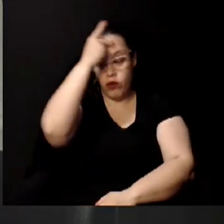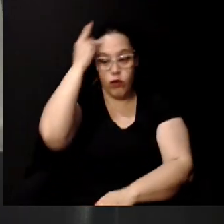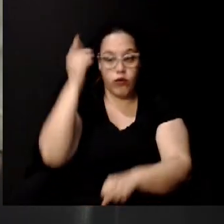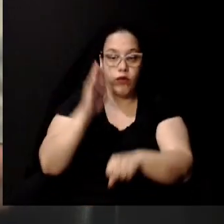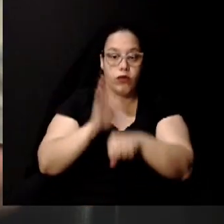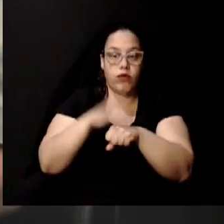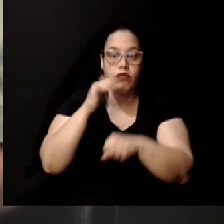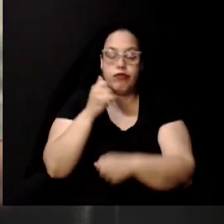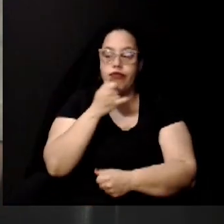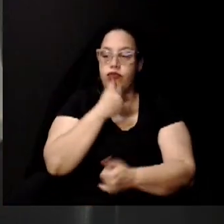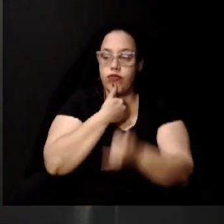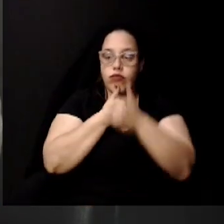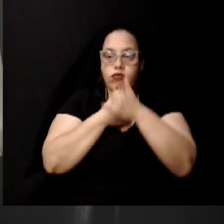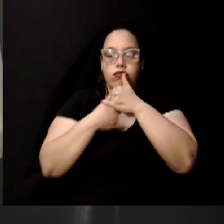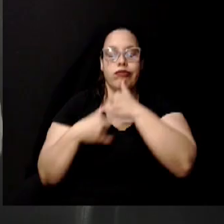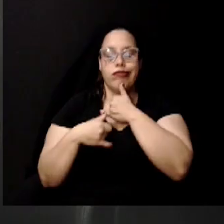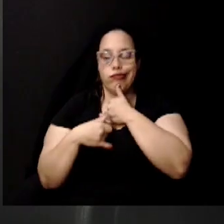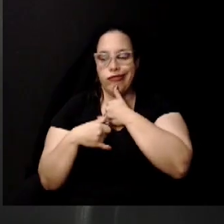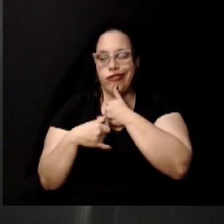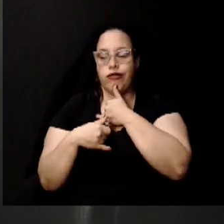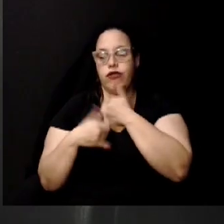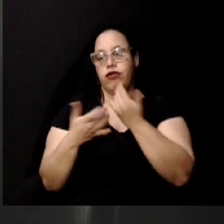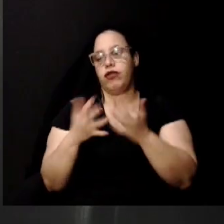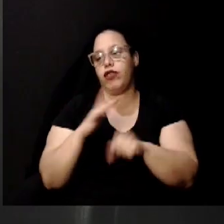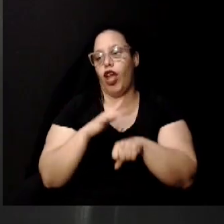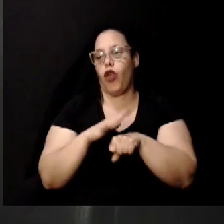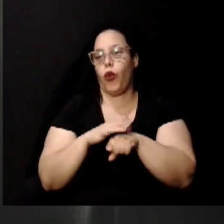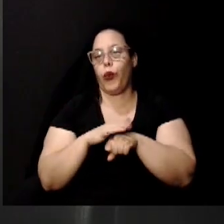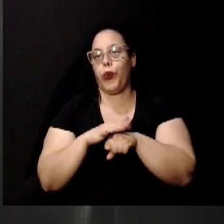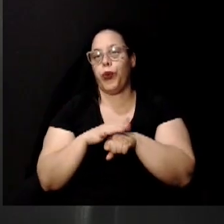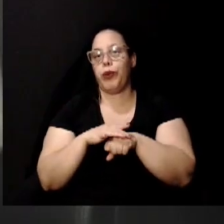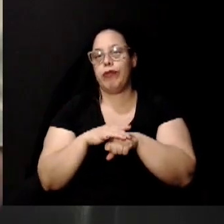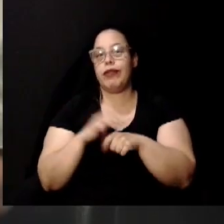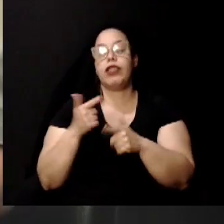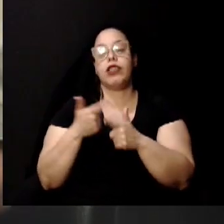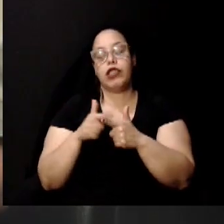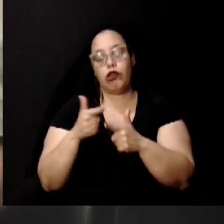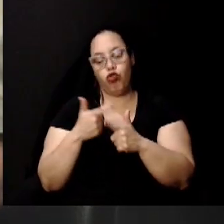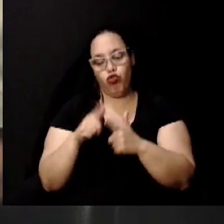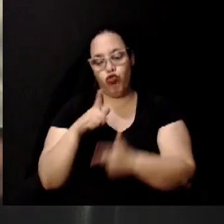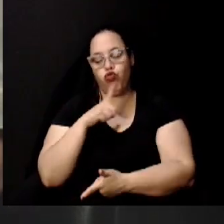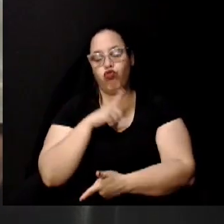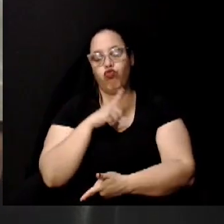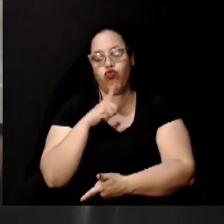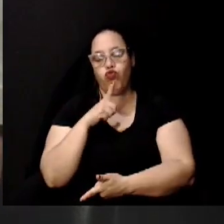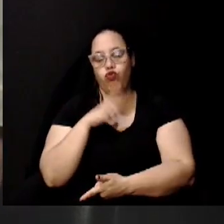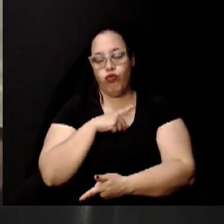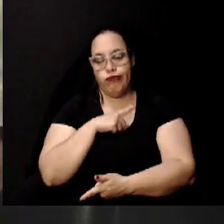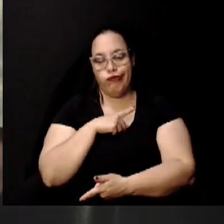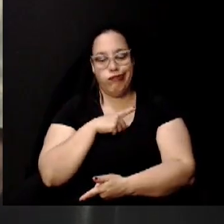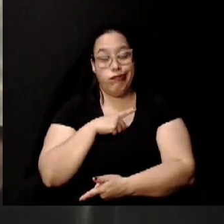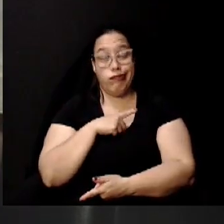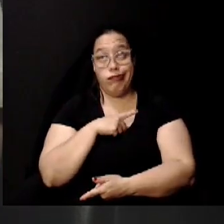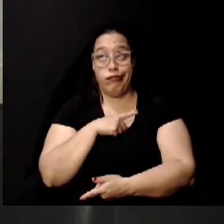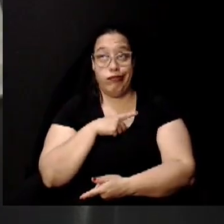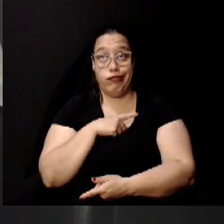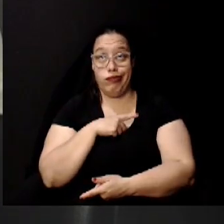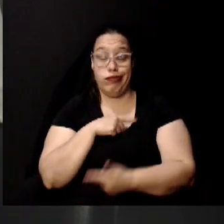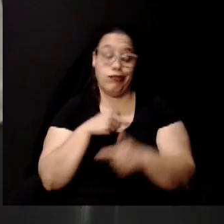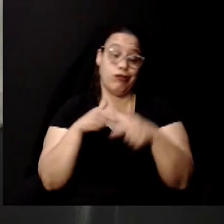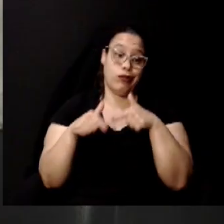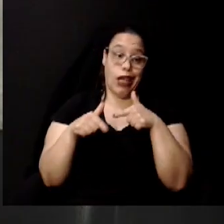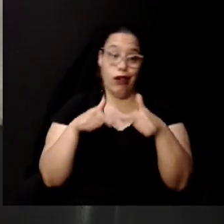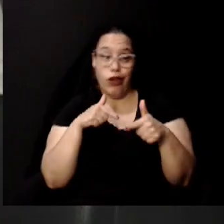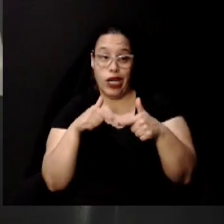no trabalho e o trabalho está adoecendo, temos um problema. Né? E aí não é um trabalho que, para a grande